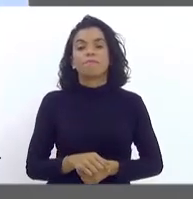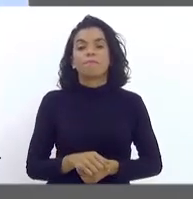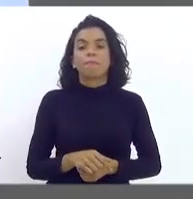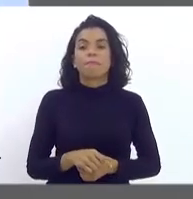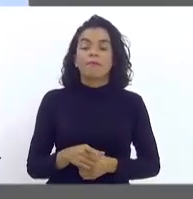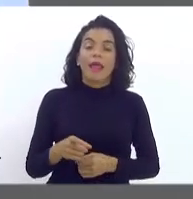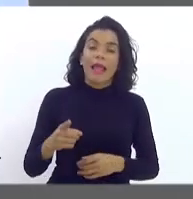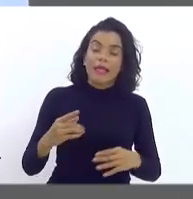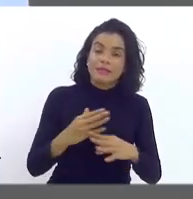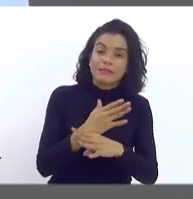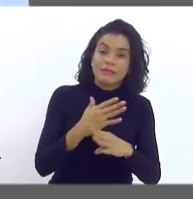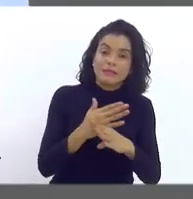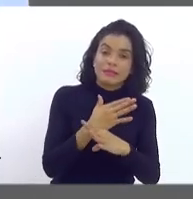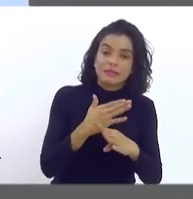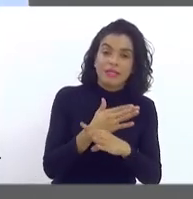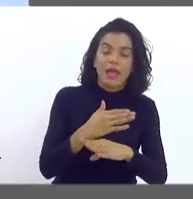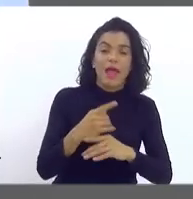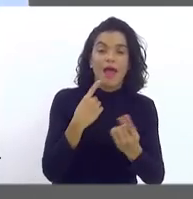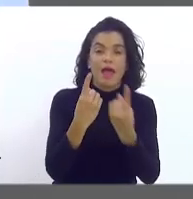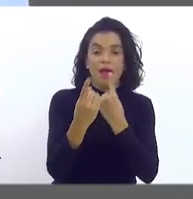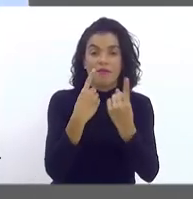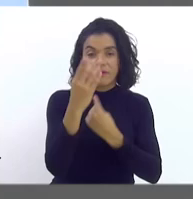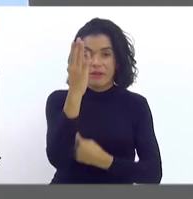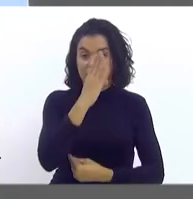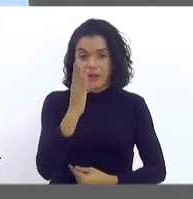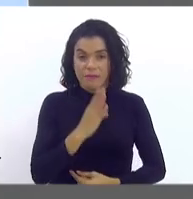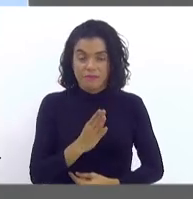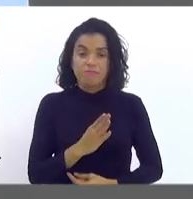na cidade, é a Avenida Brasil, né,